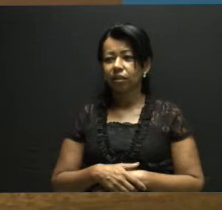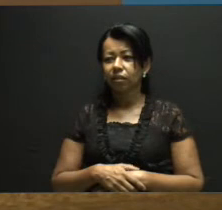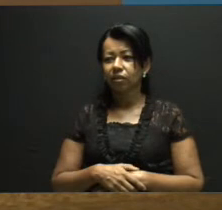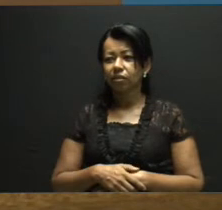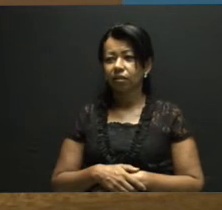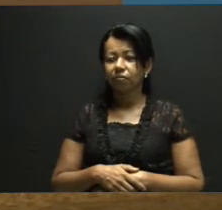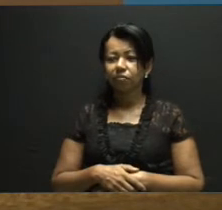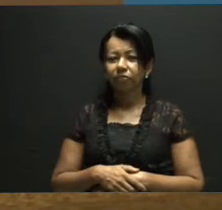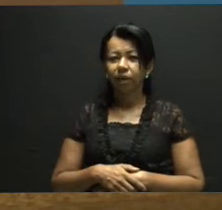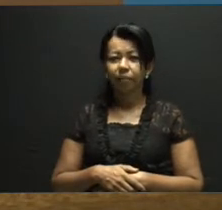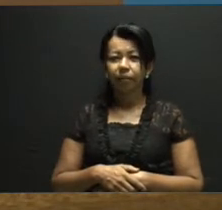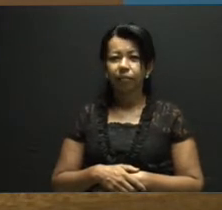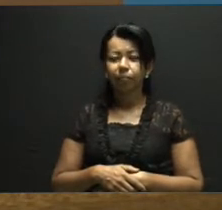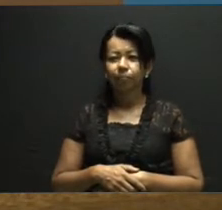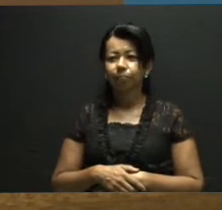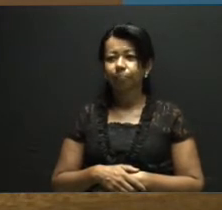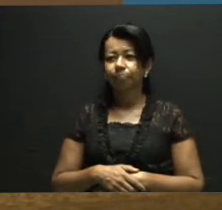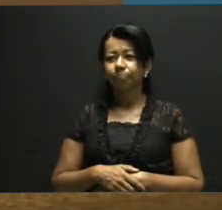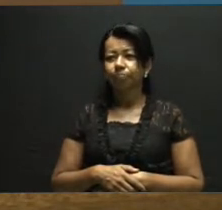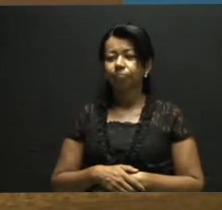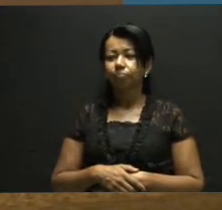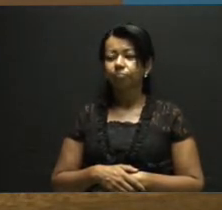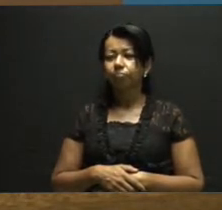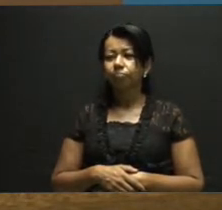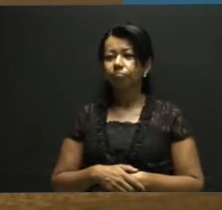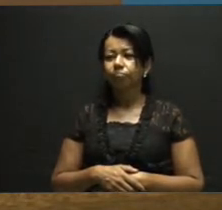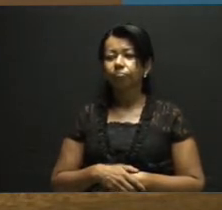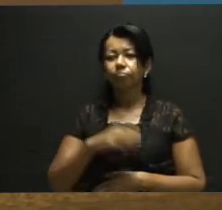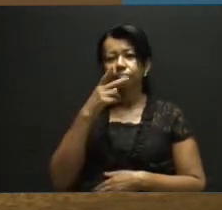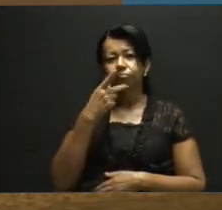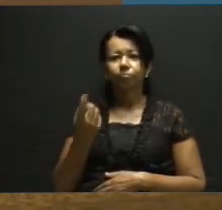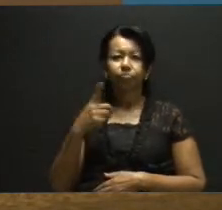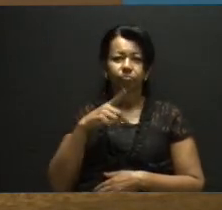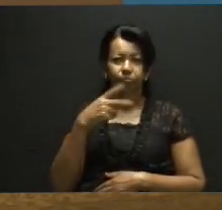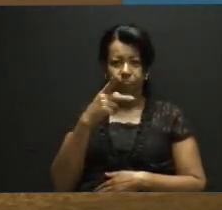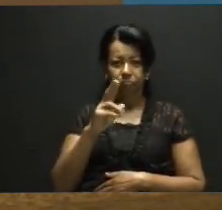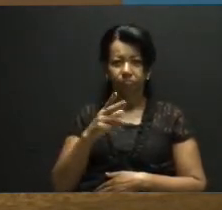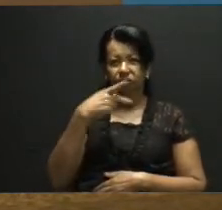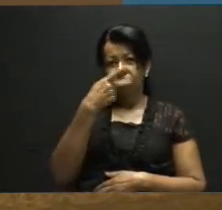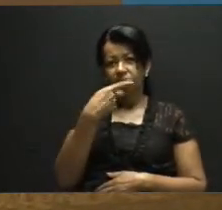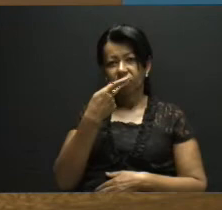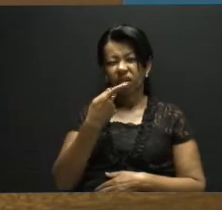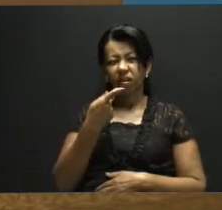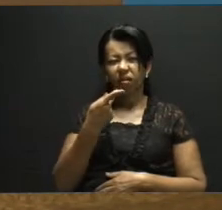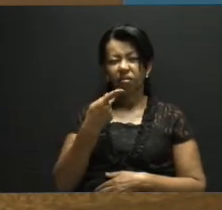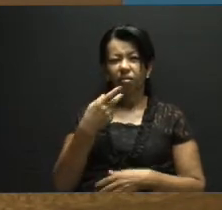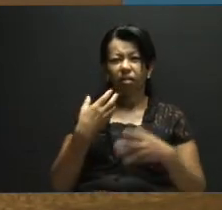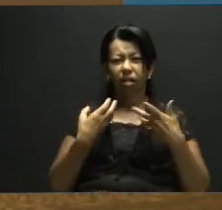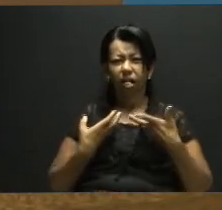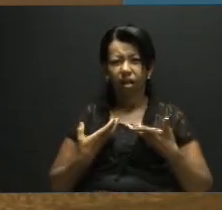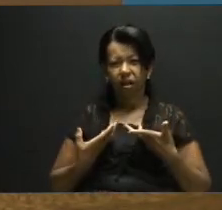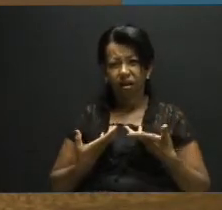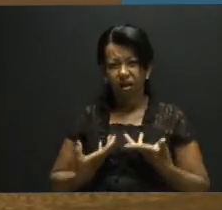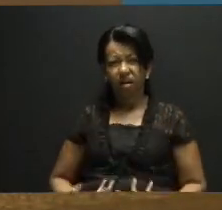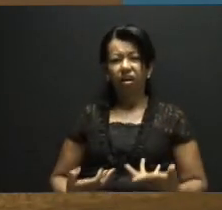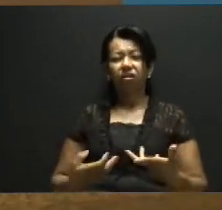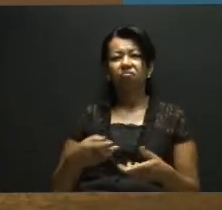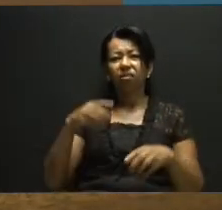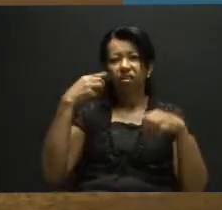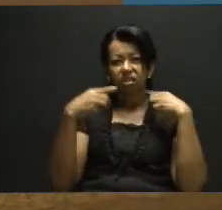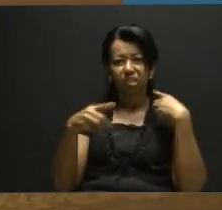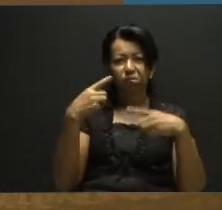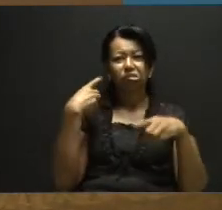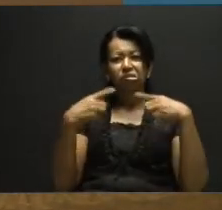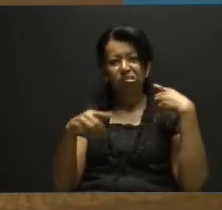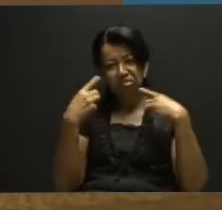aí está saturada mesmos a palavra que dá voz e leste está saturado não cabe mais nós ficamos discutindo